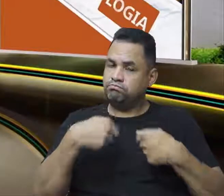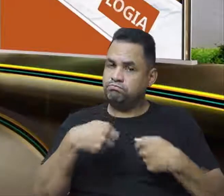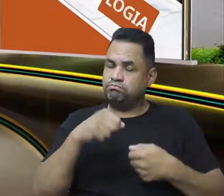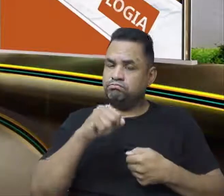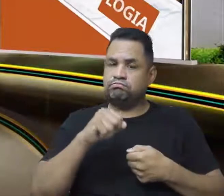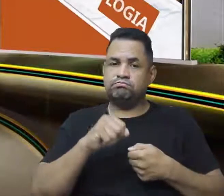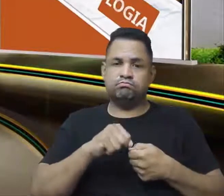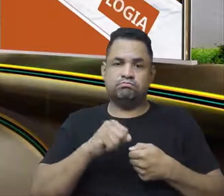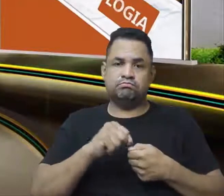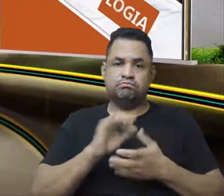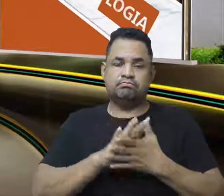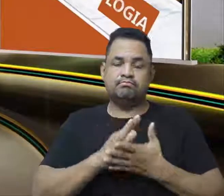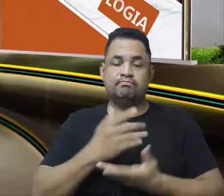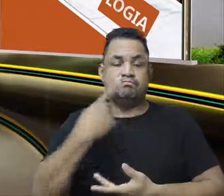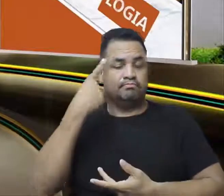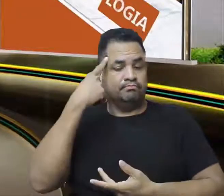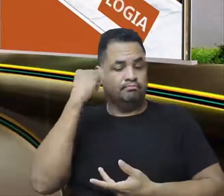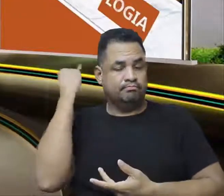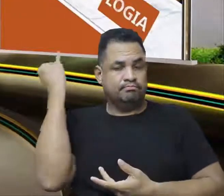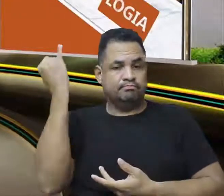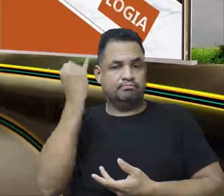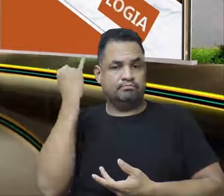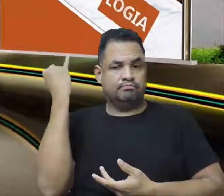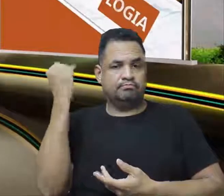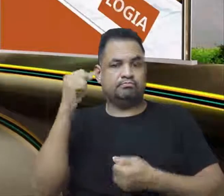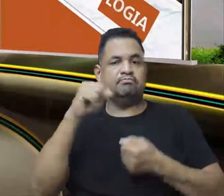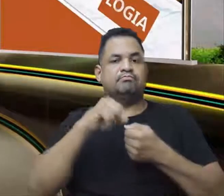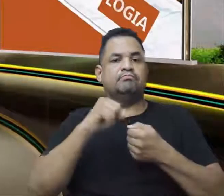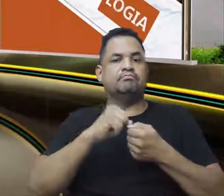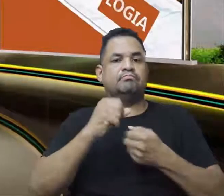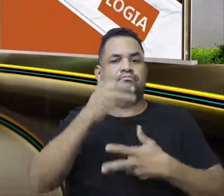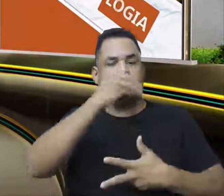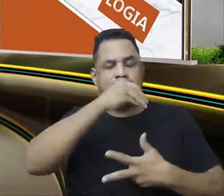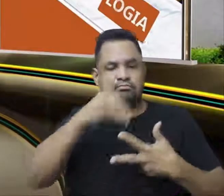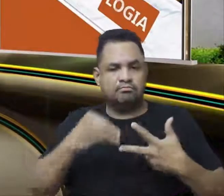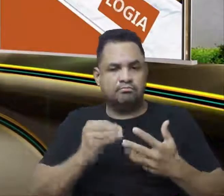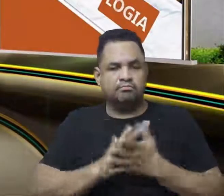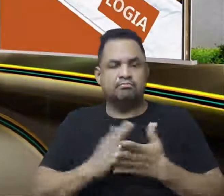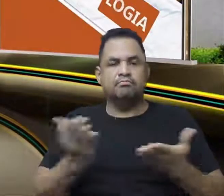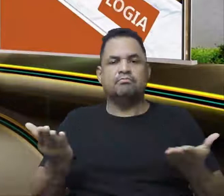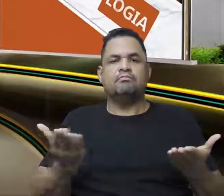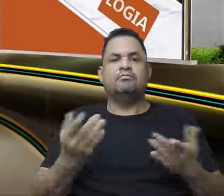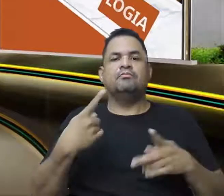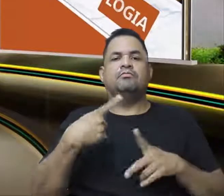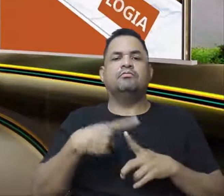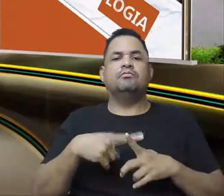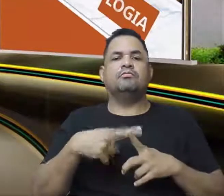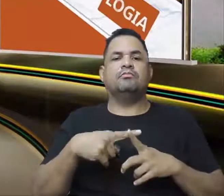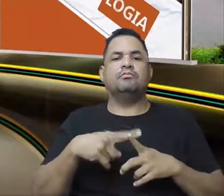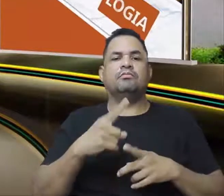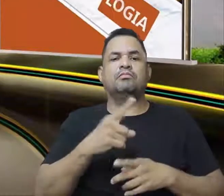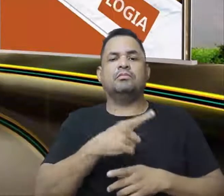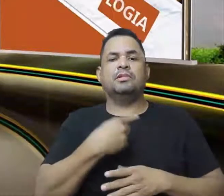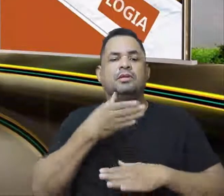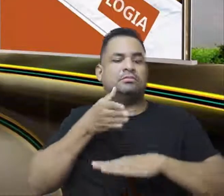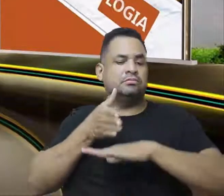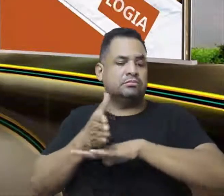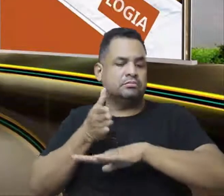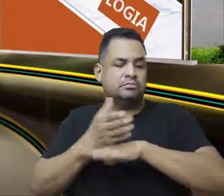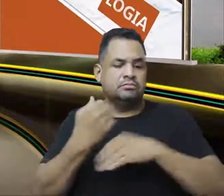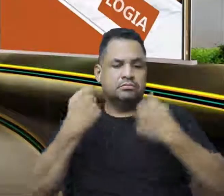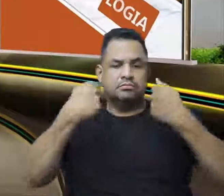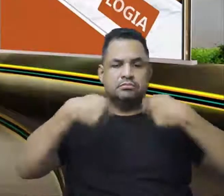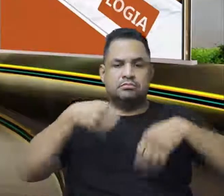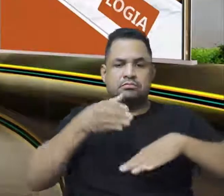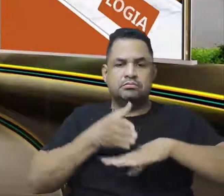acho importantíssimo vocês fazerem o Enem é muito importante porque não só pelo acesso EA